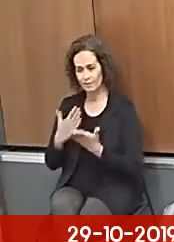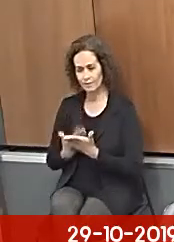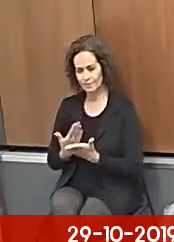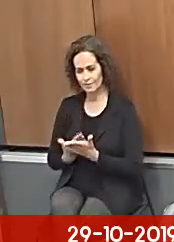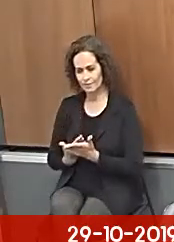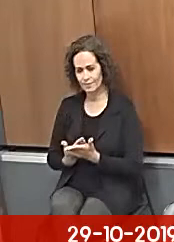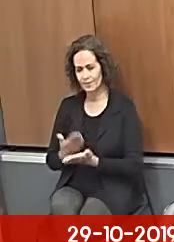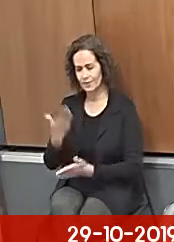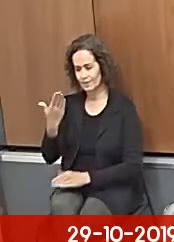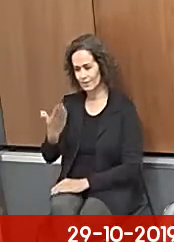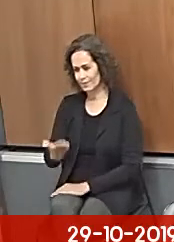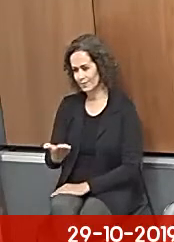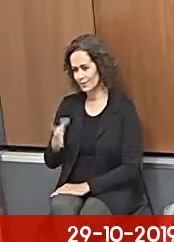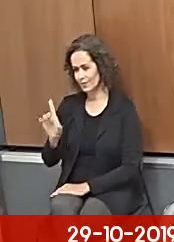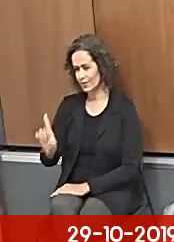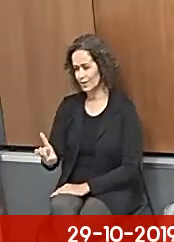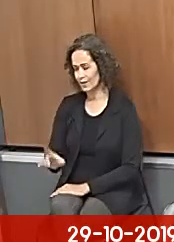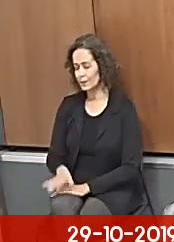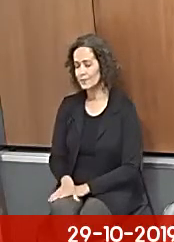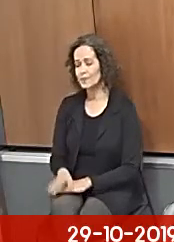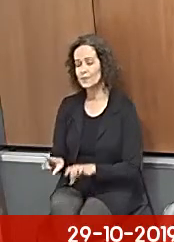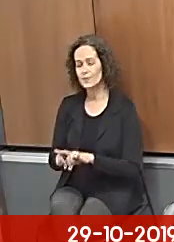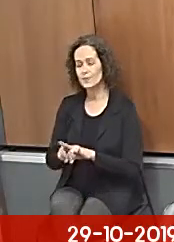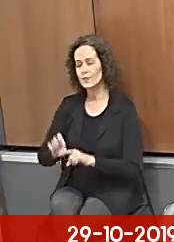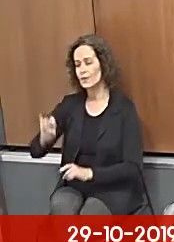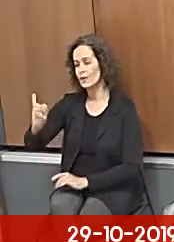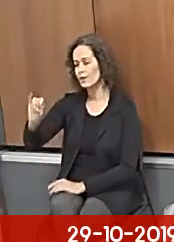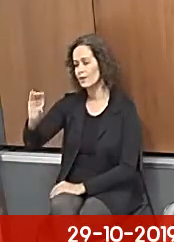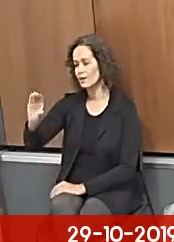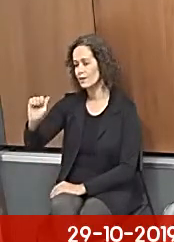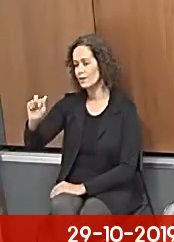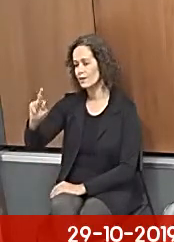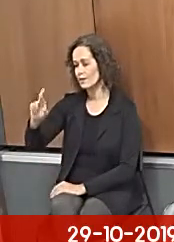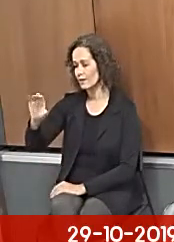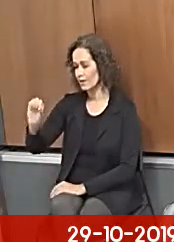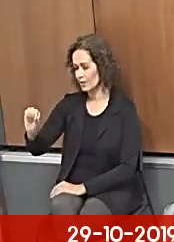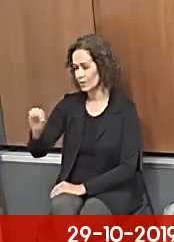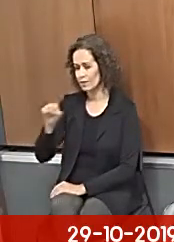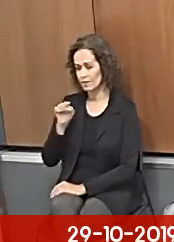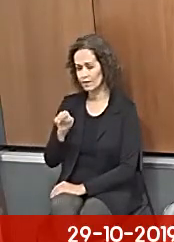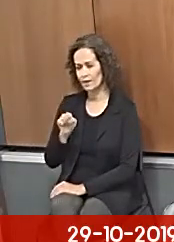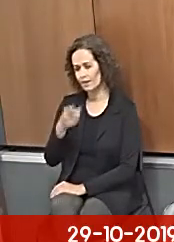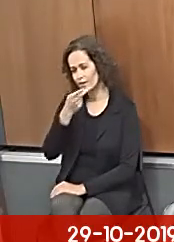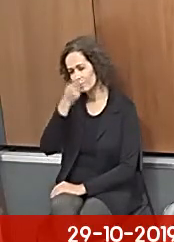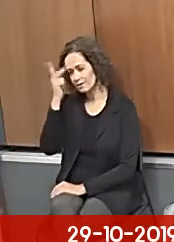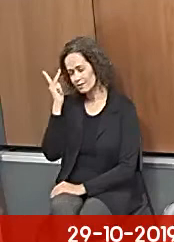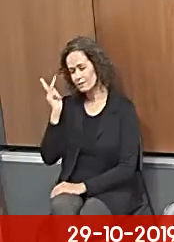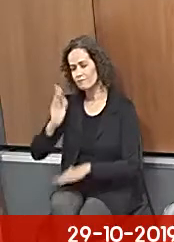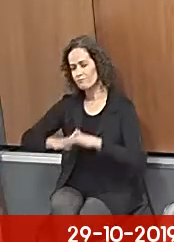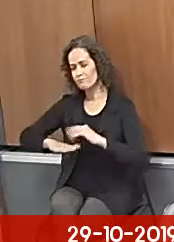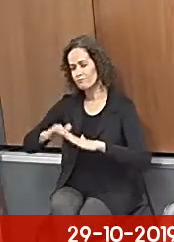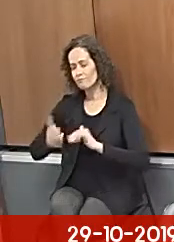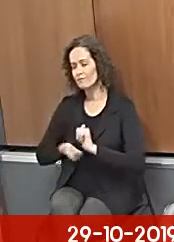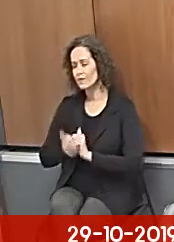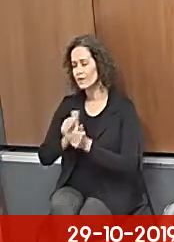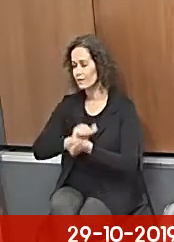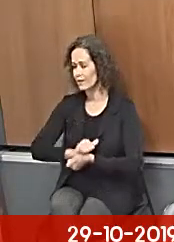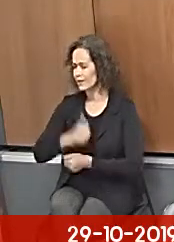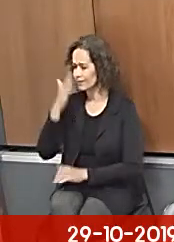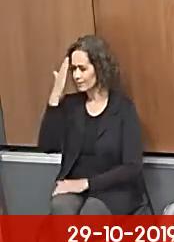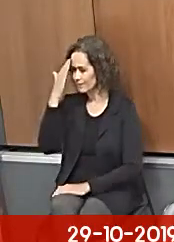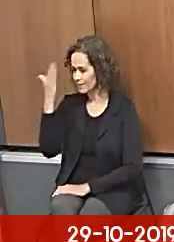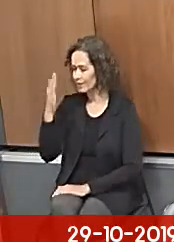direita. Ícaro André Vieira de Jesus, atleta. Ícaro, está à minha direita. Obrigado,